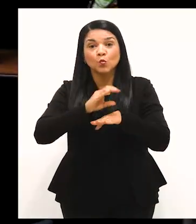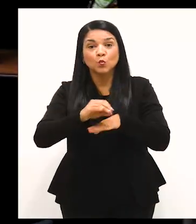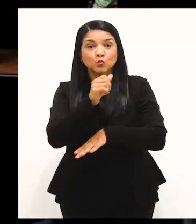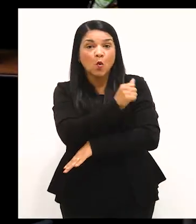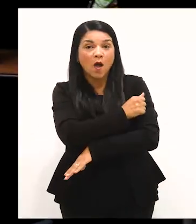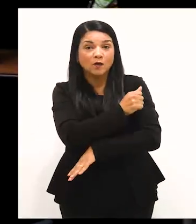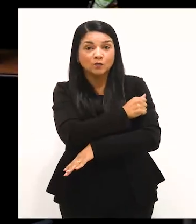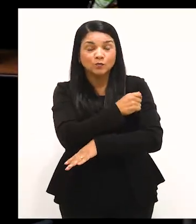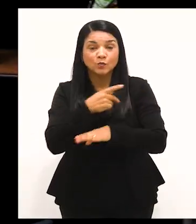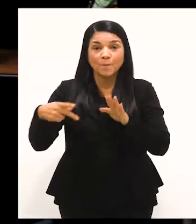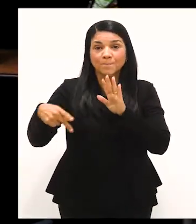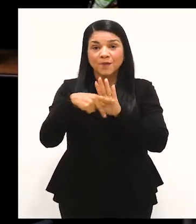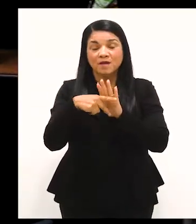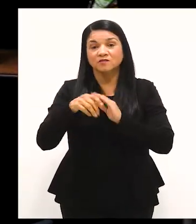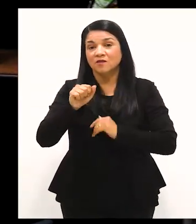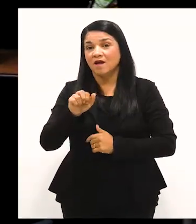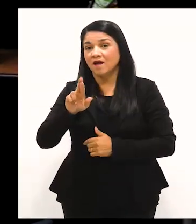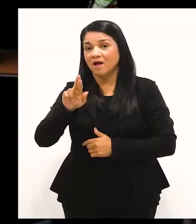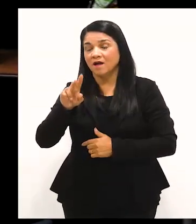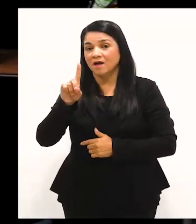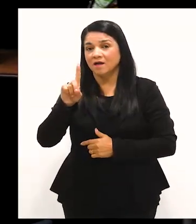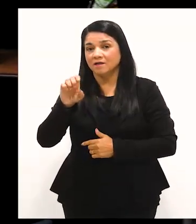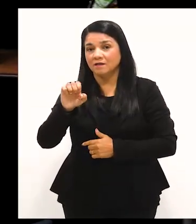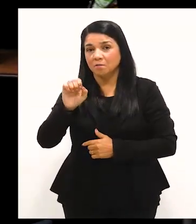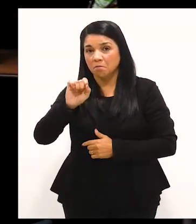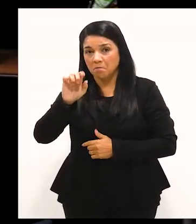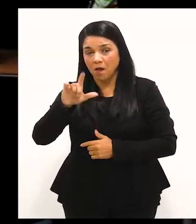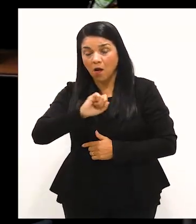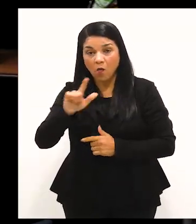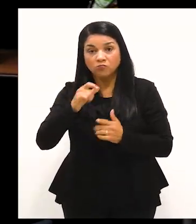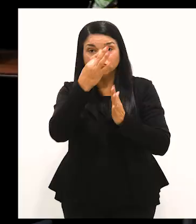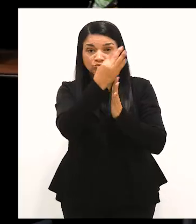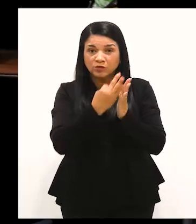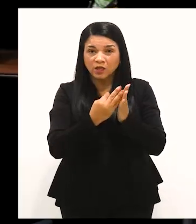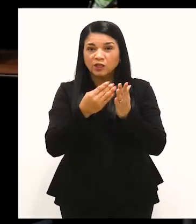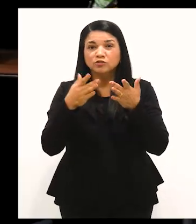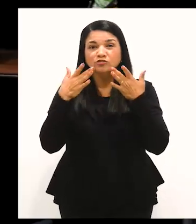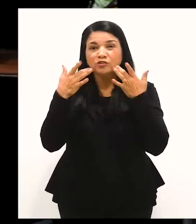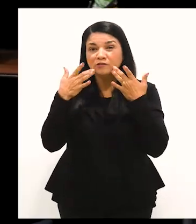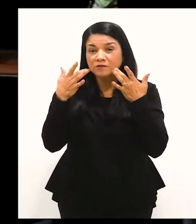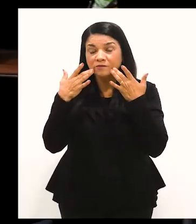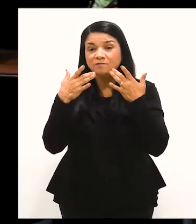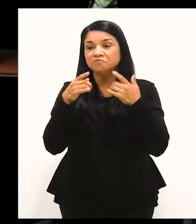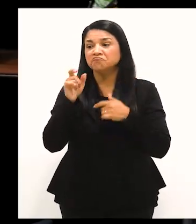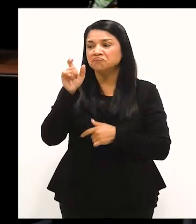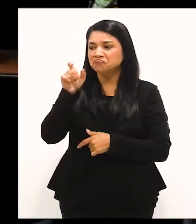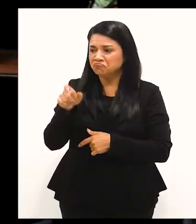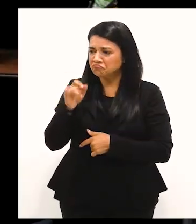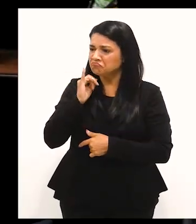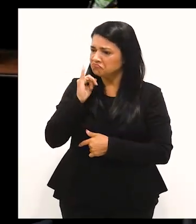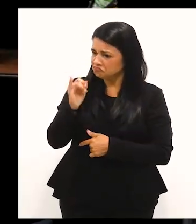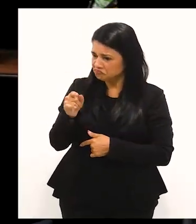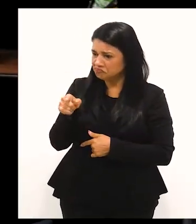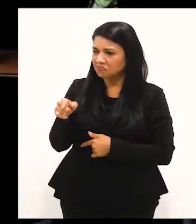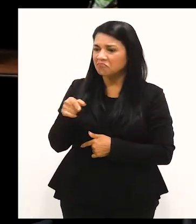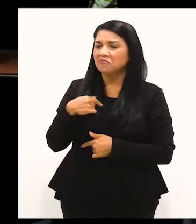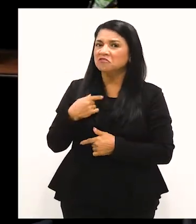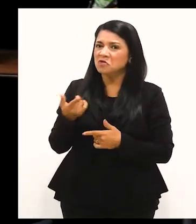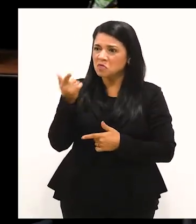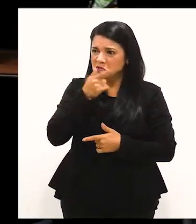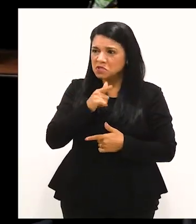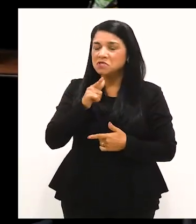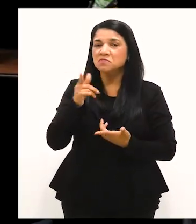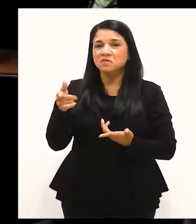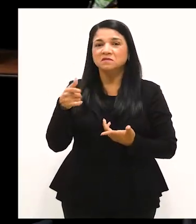aluno dele, e na SBAT, né, para redigir texto, teatral, tal. E aí ele falou, você